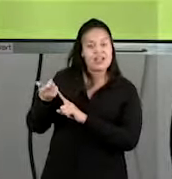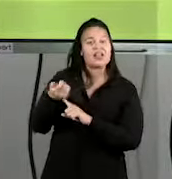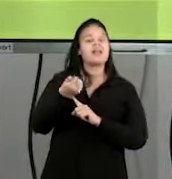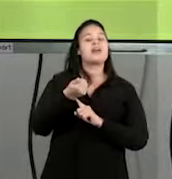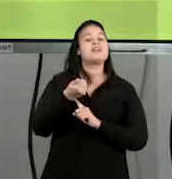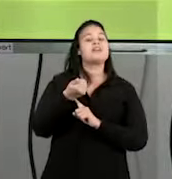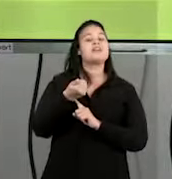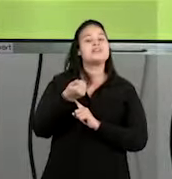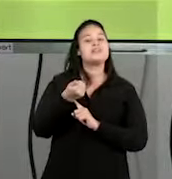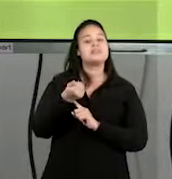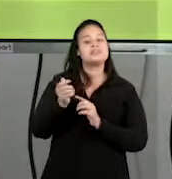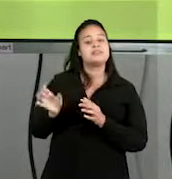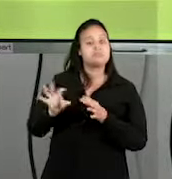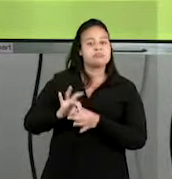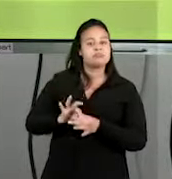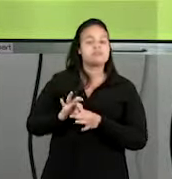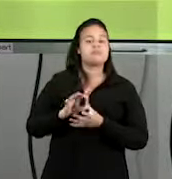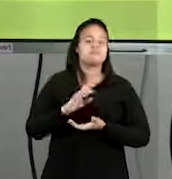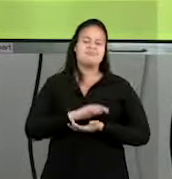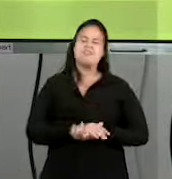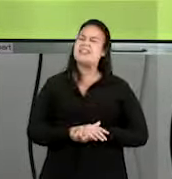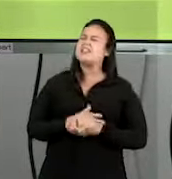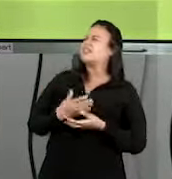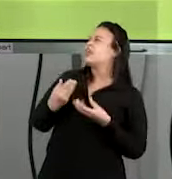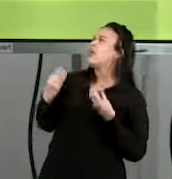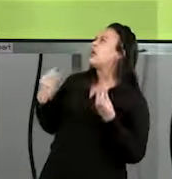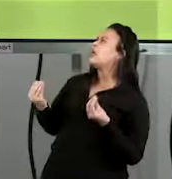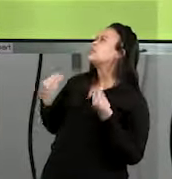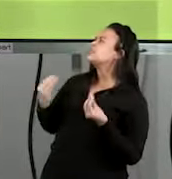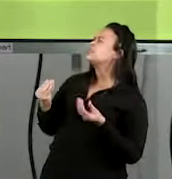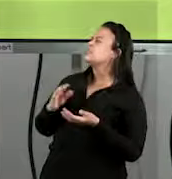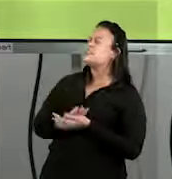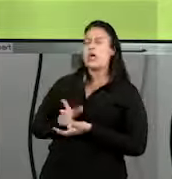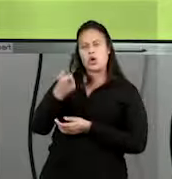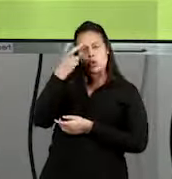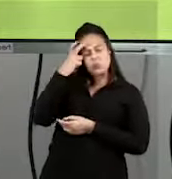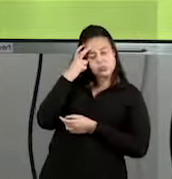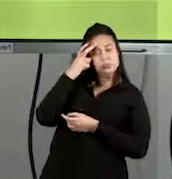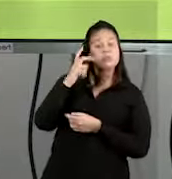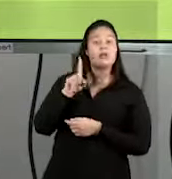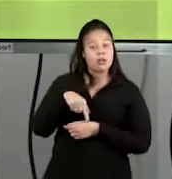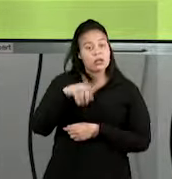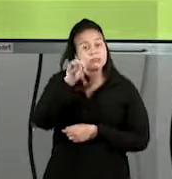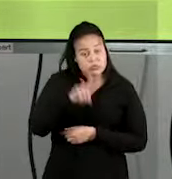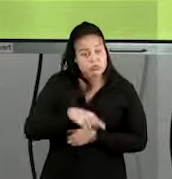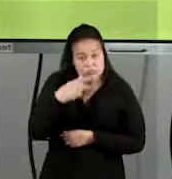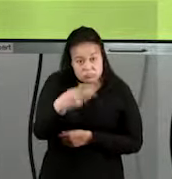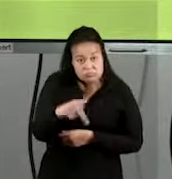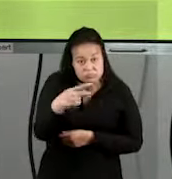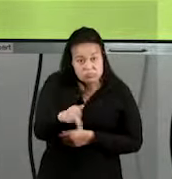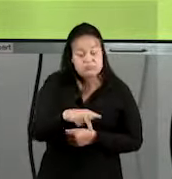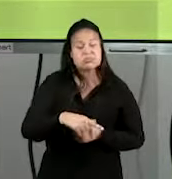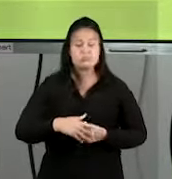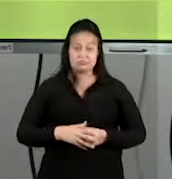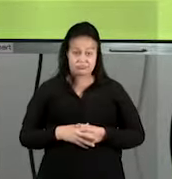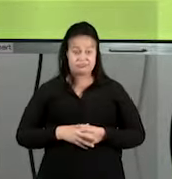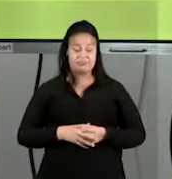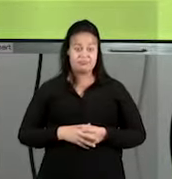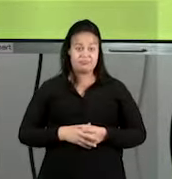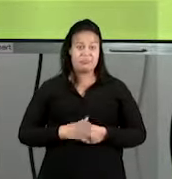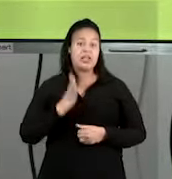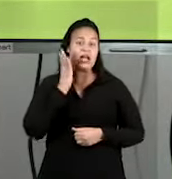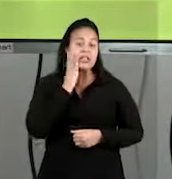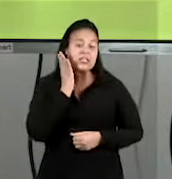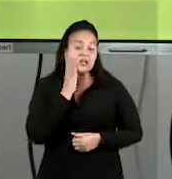ciência. Também parece assim, nossa, mas acesso à cultura você tem direito sim a conhecer